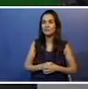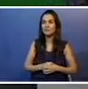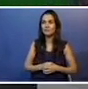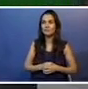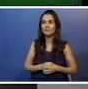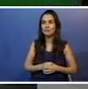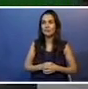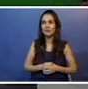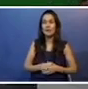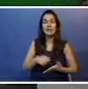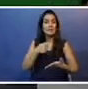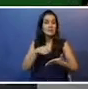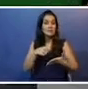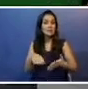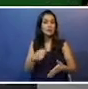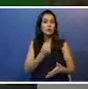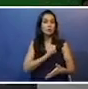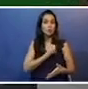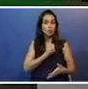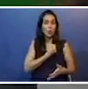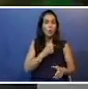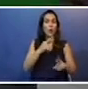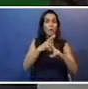dos números na numeração romana.